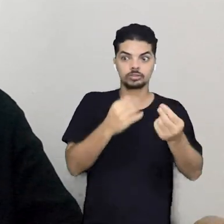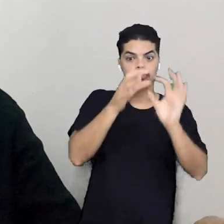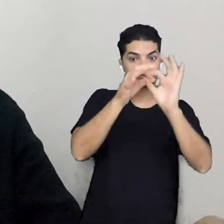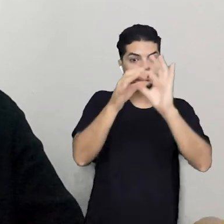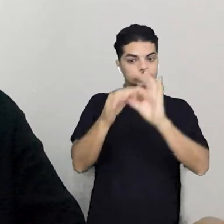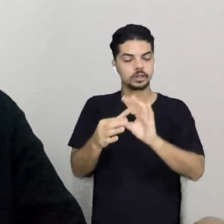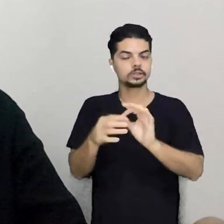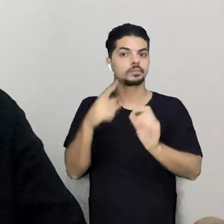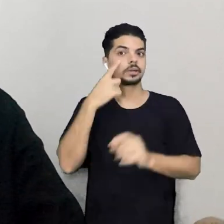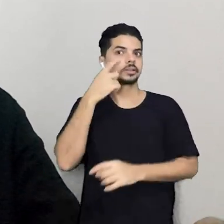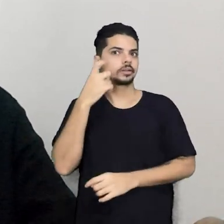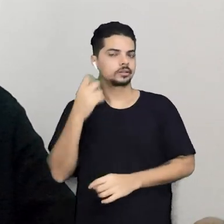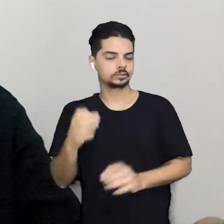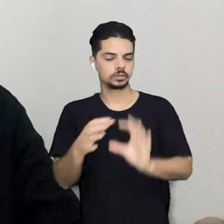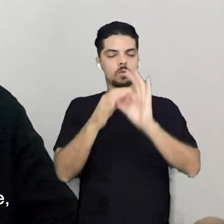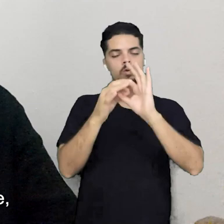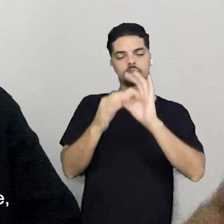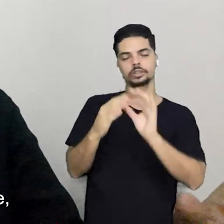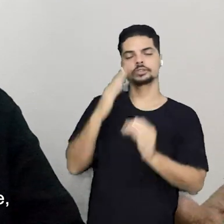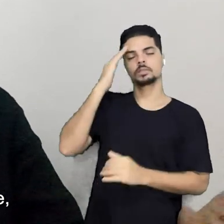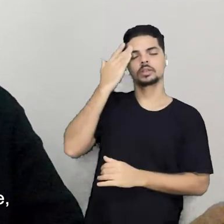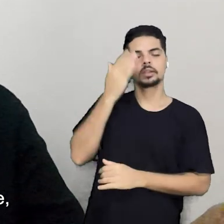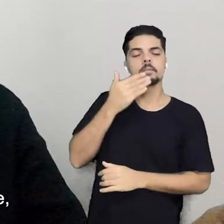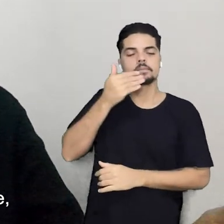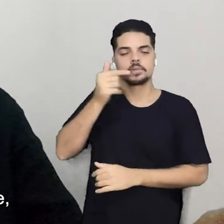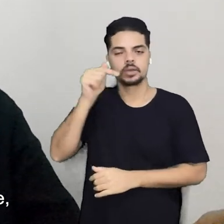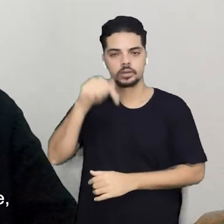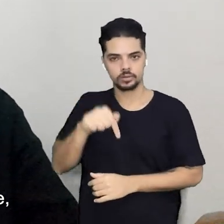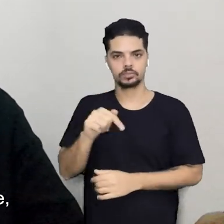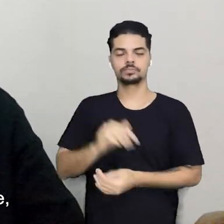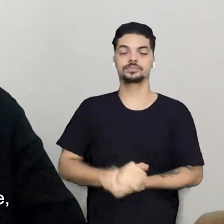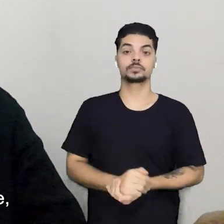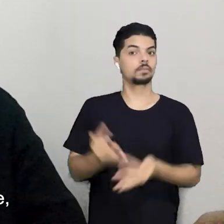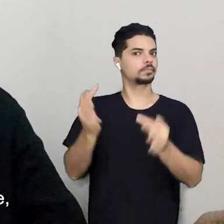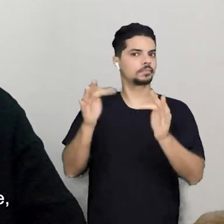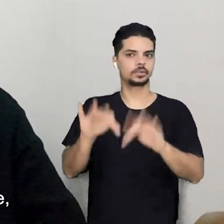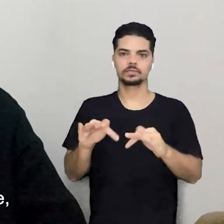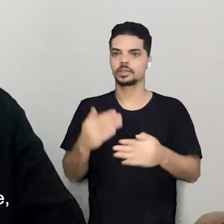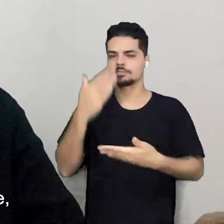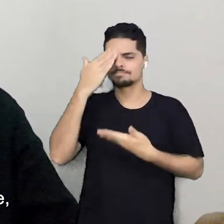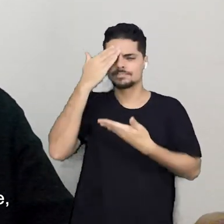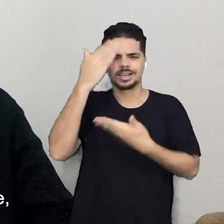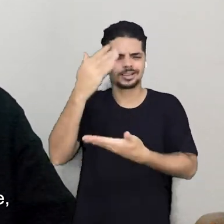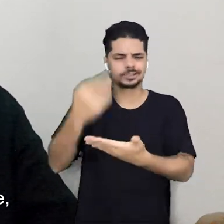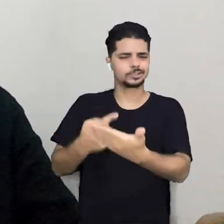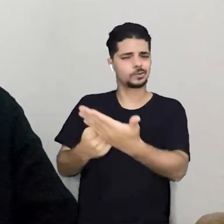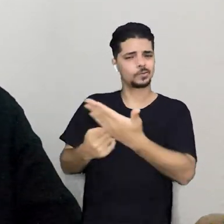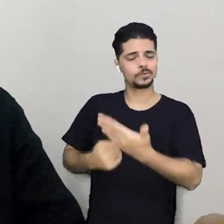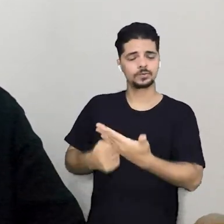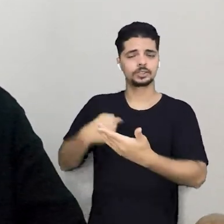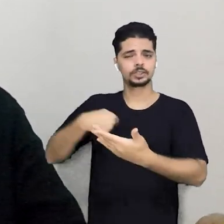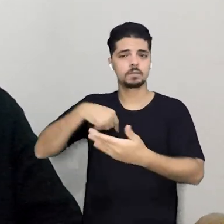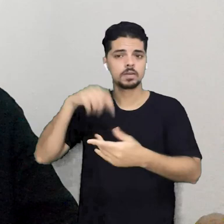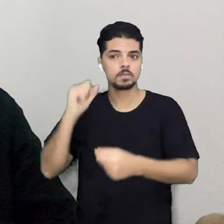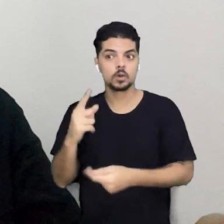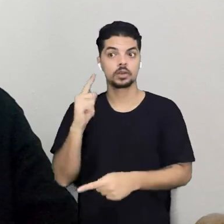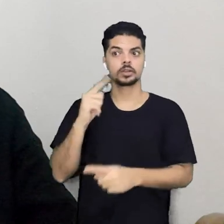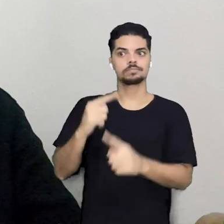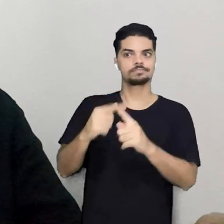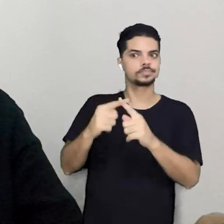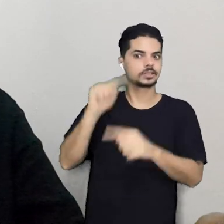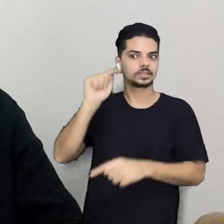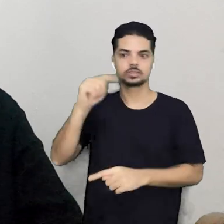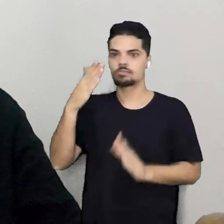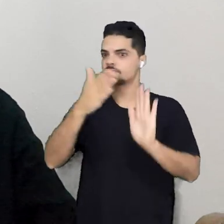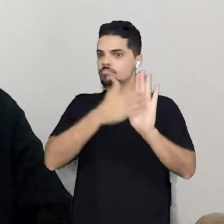naquele contexto. E por fim, eu encerro agradecendo ao Portal Bicentenário pelo convite e destacar que essa é uma